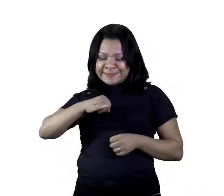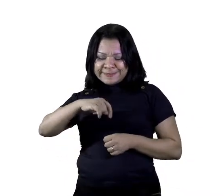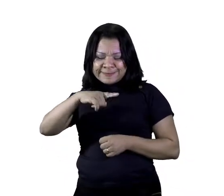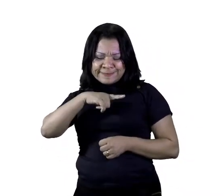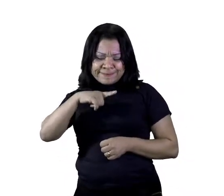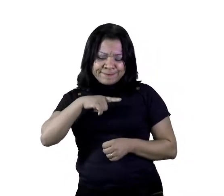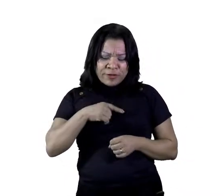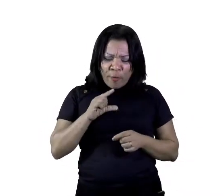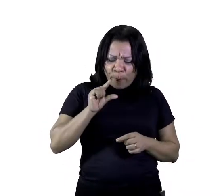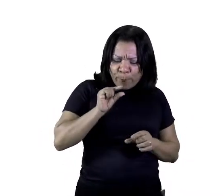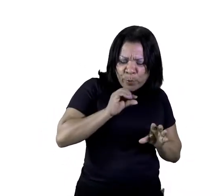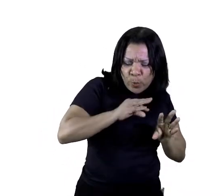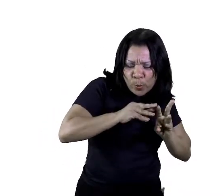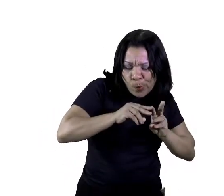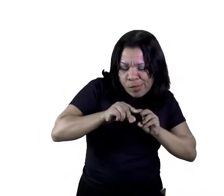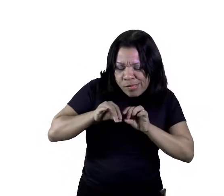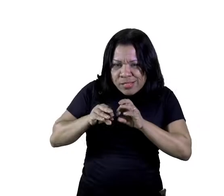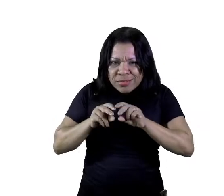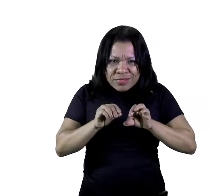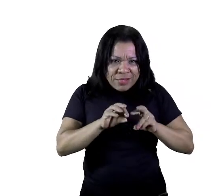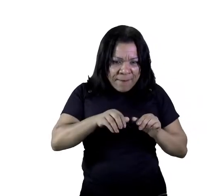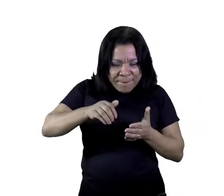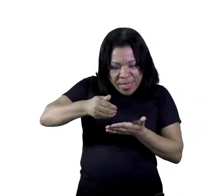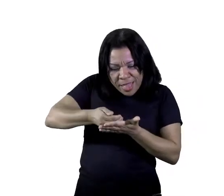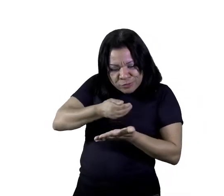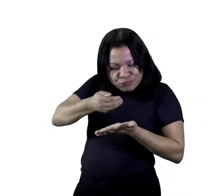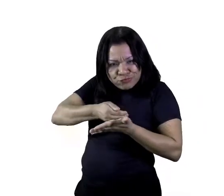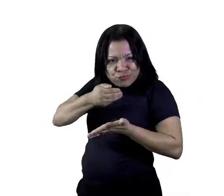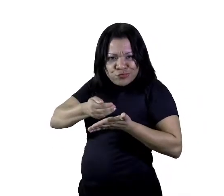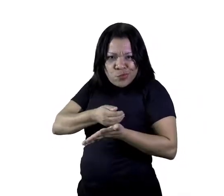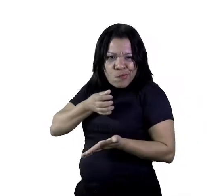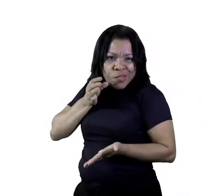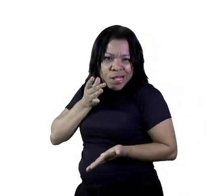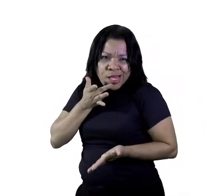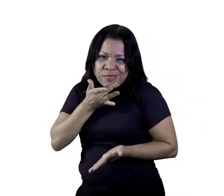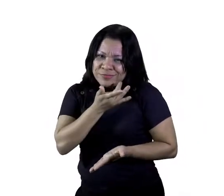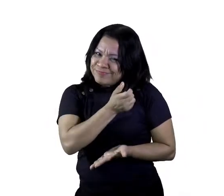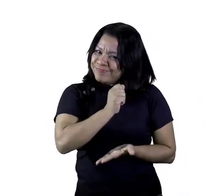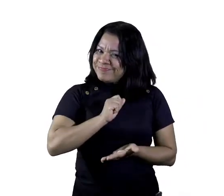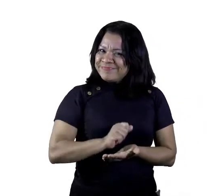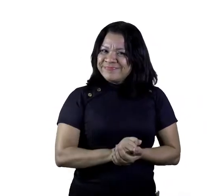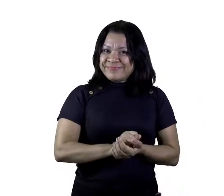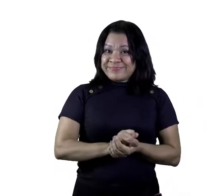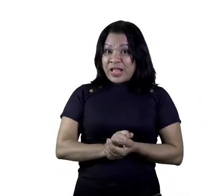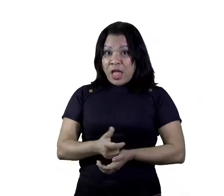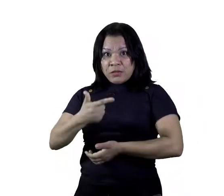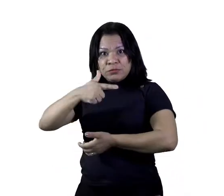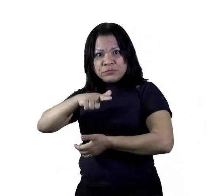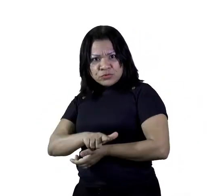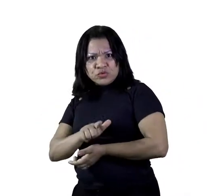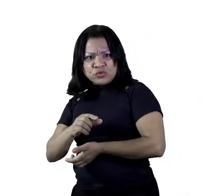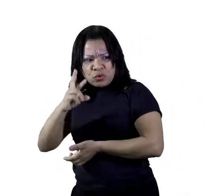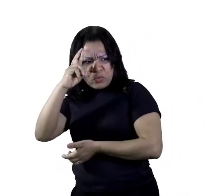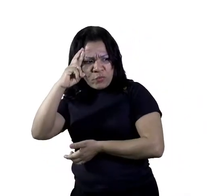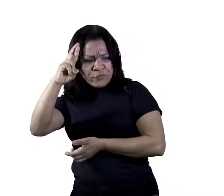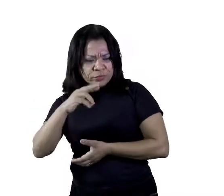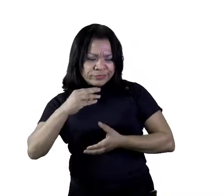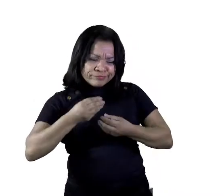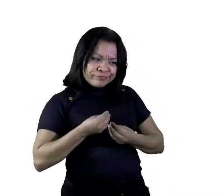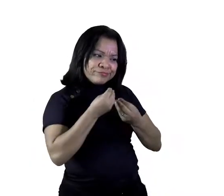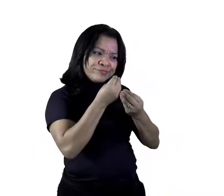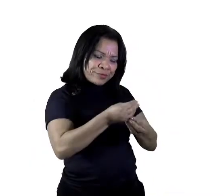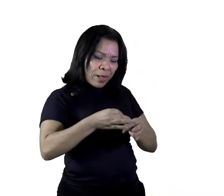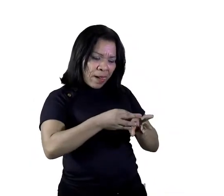a sopa ficaria bem mais apetitosa. E novamente os donos da casa lhe deram